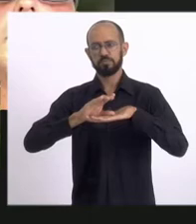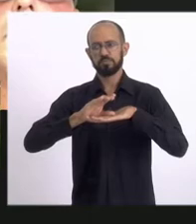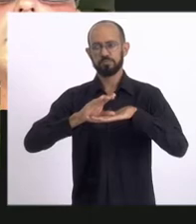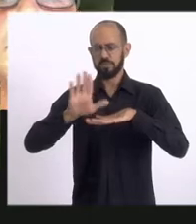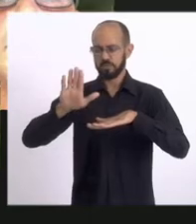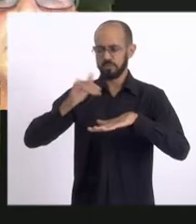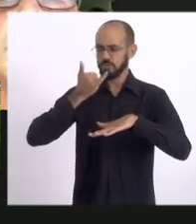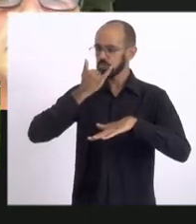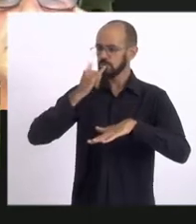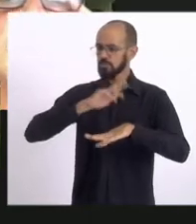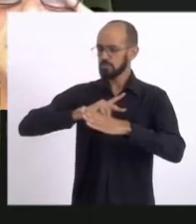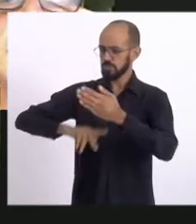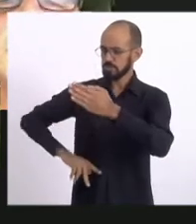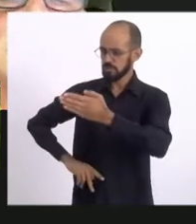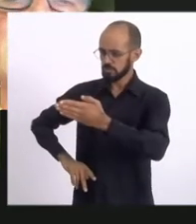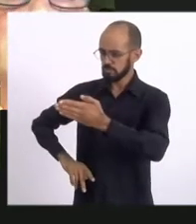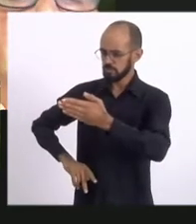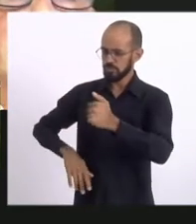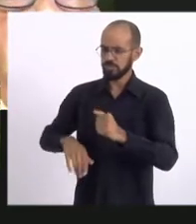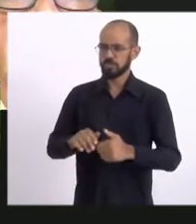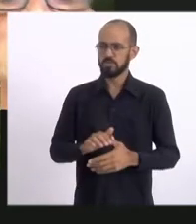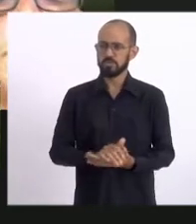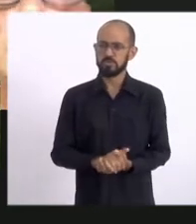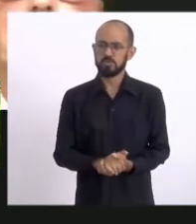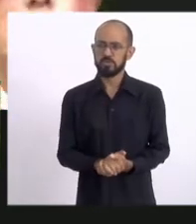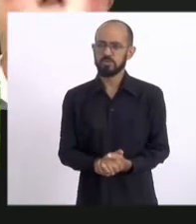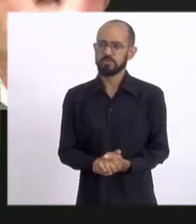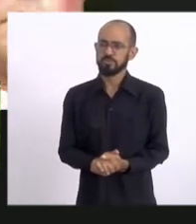discussão, deputado Luiz Paulo.